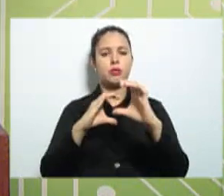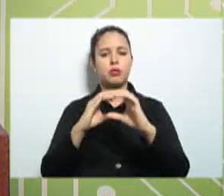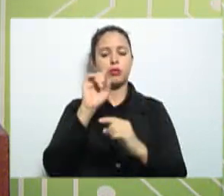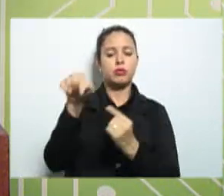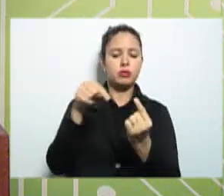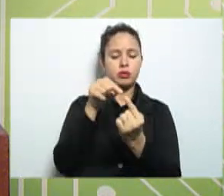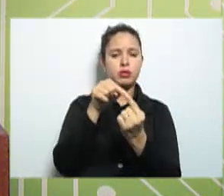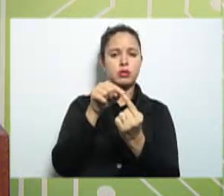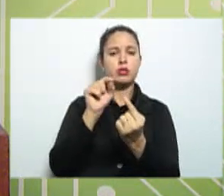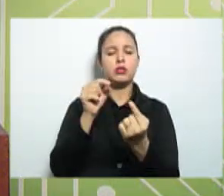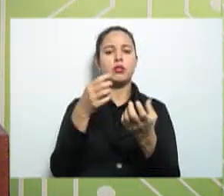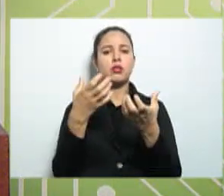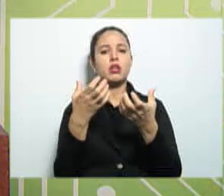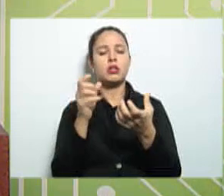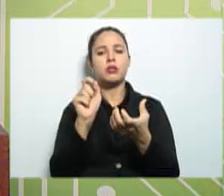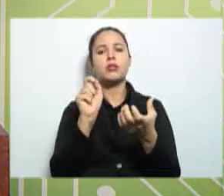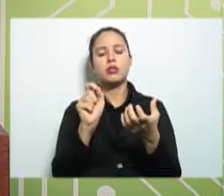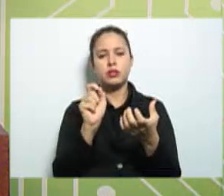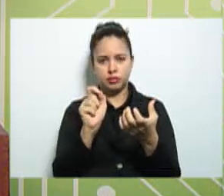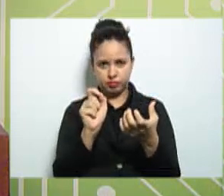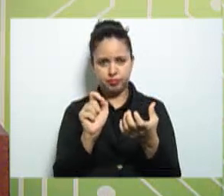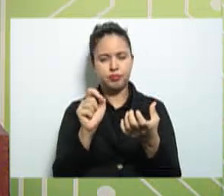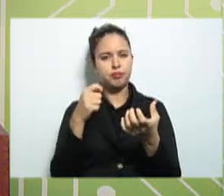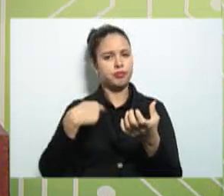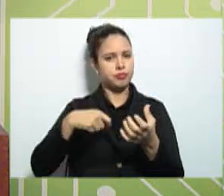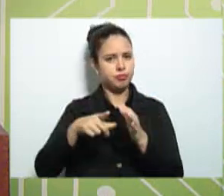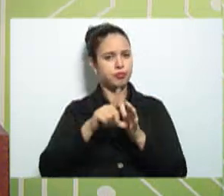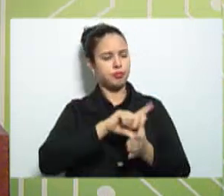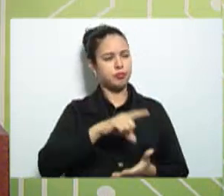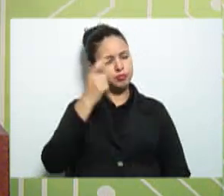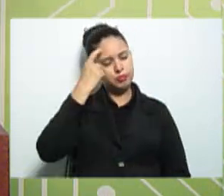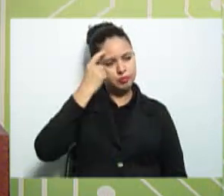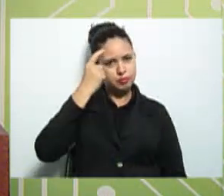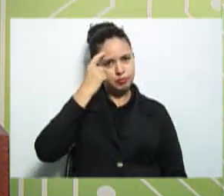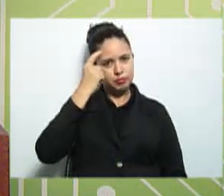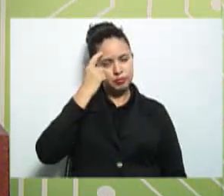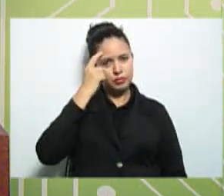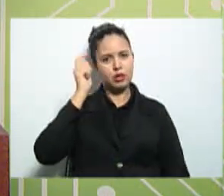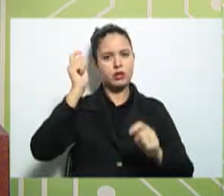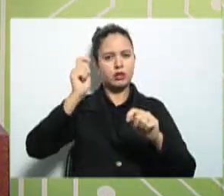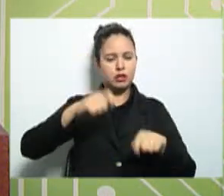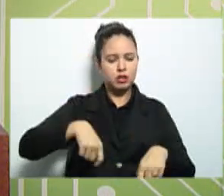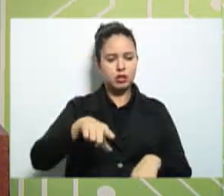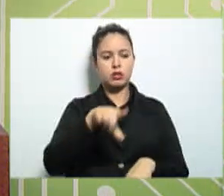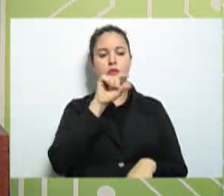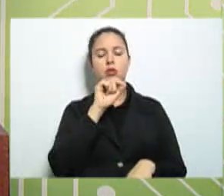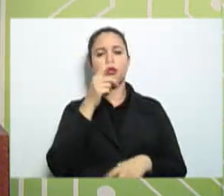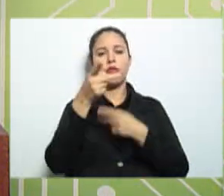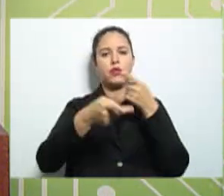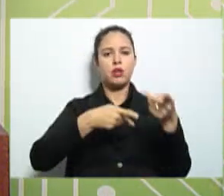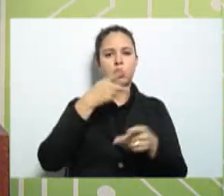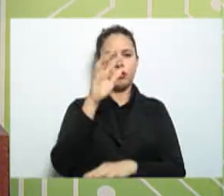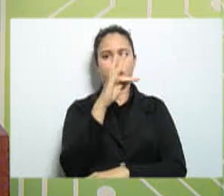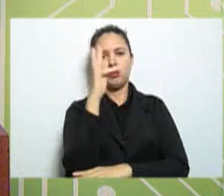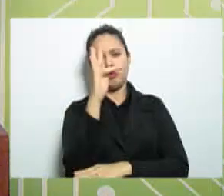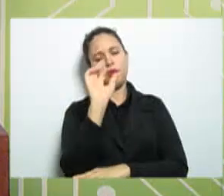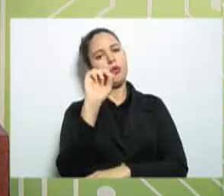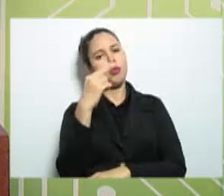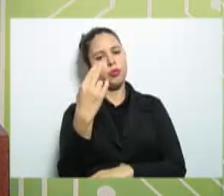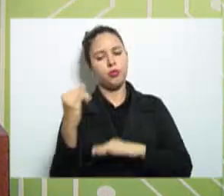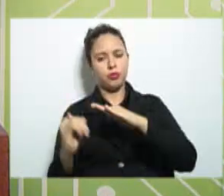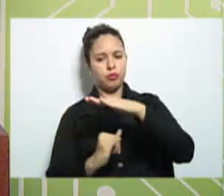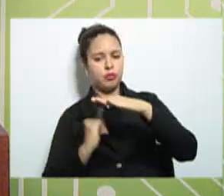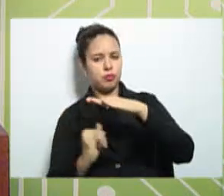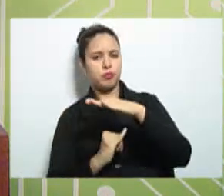que intenção eu vou proferir essa comunicação. A partir disso, a gente consegue elaborar o nosso discurso de